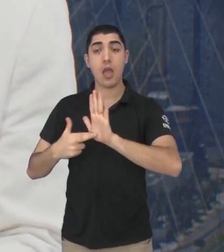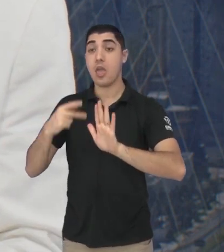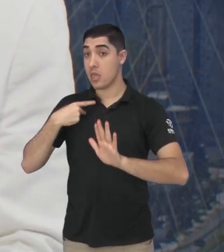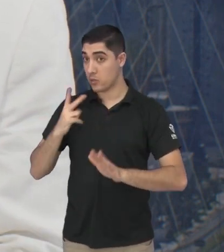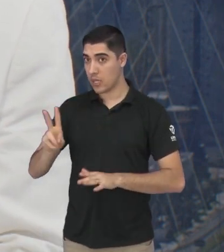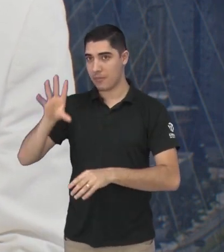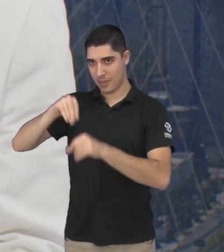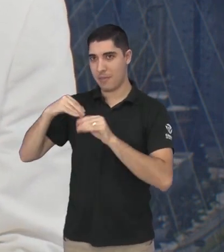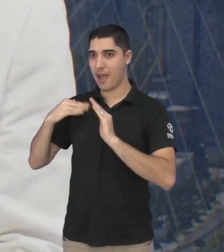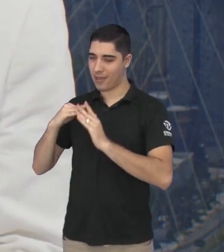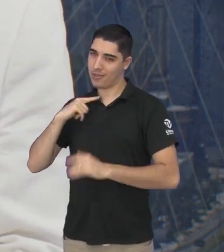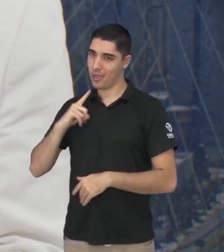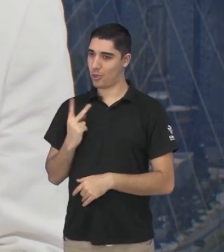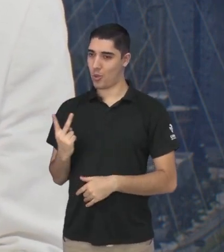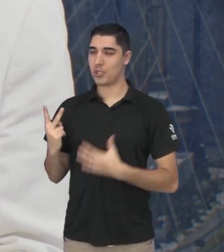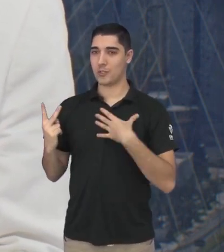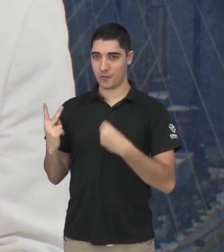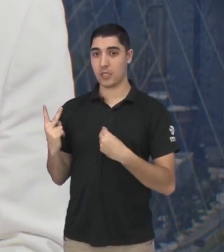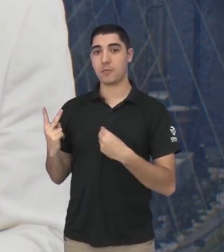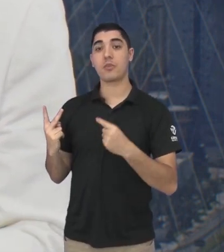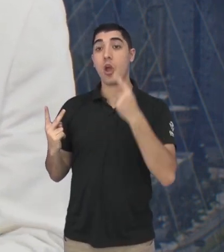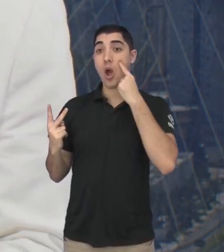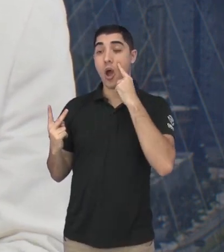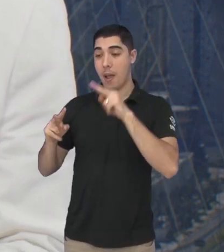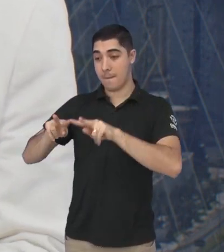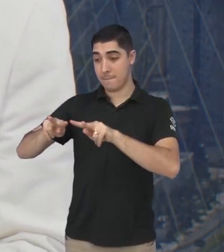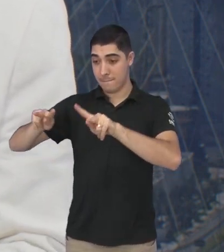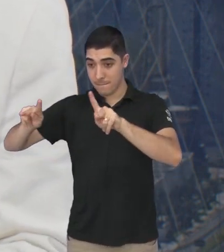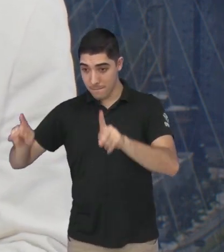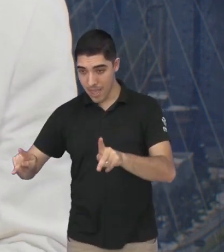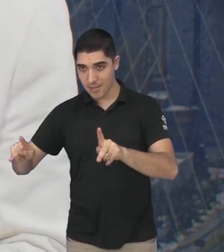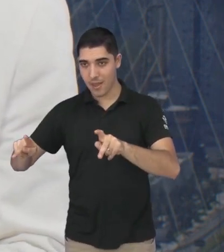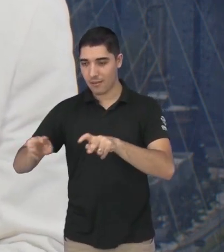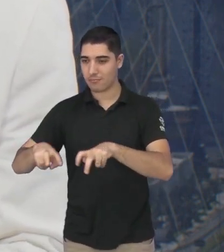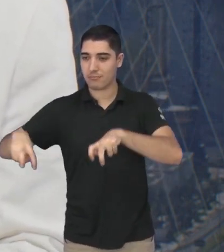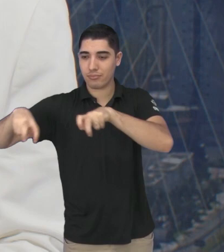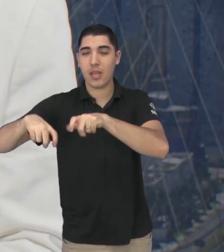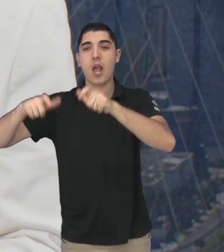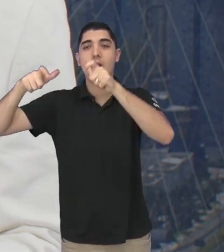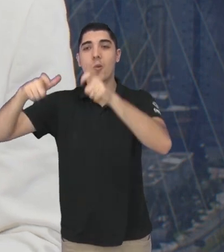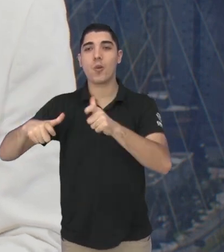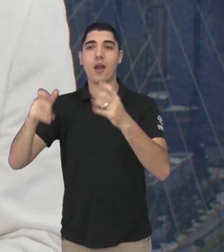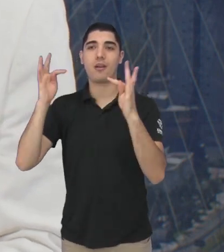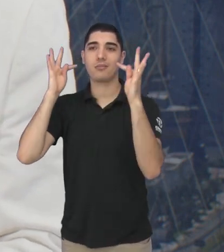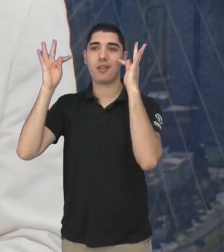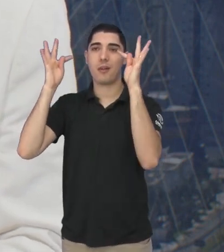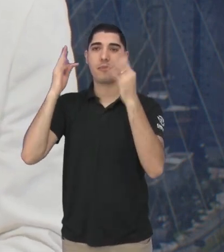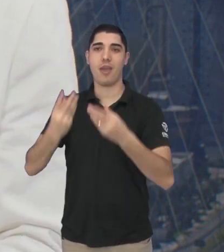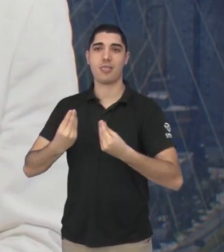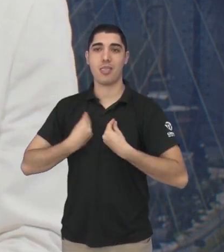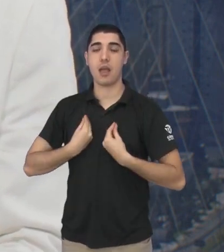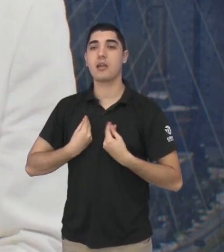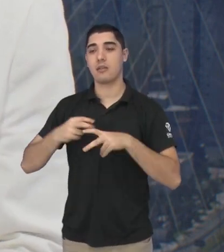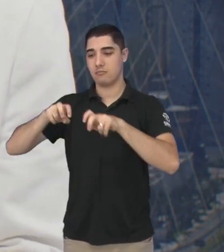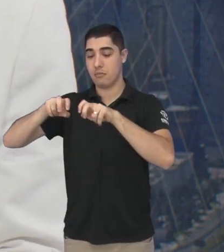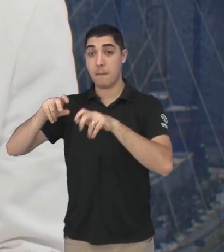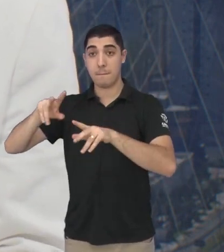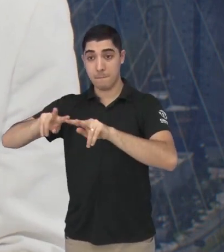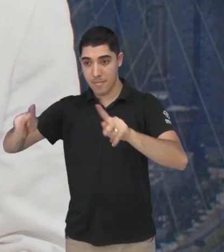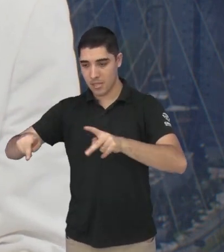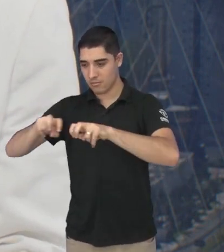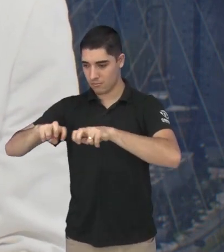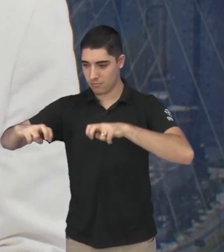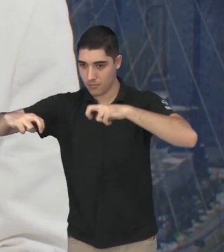sempre falo na minha casa, porque eu também tenho 2 filhos, eu falo para você, a mesa é um lugar terapêutico. Sentar à mesa, a roda